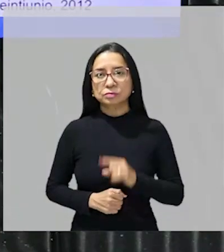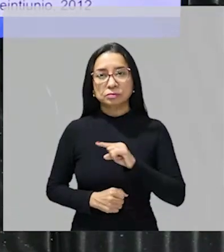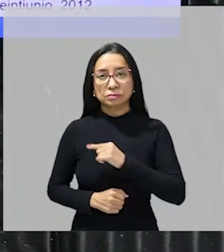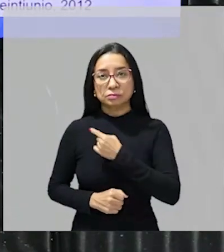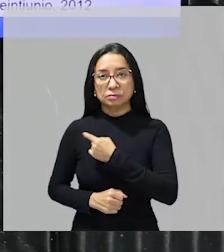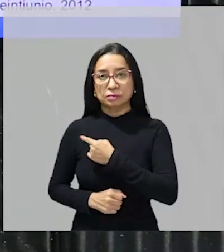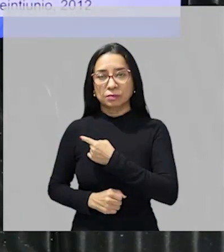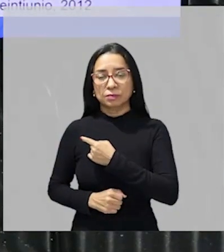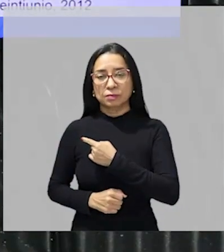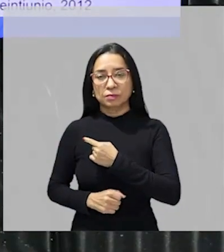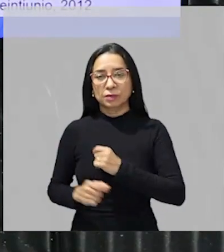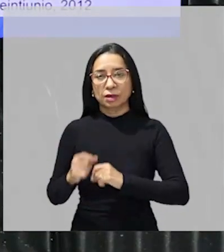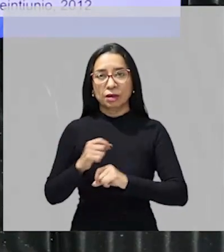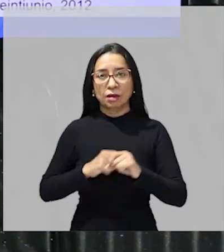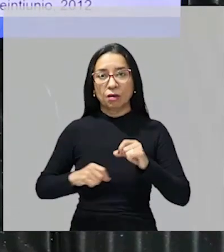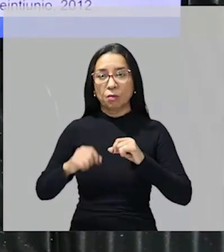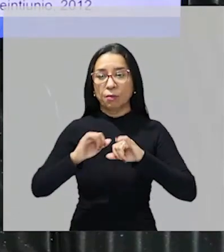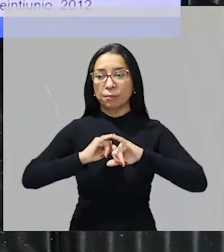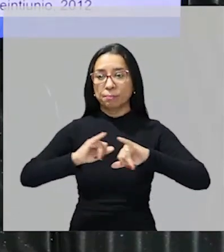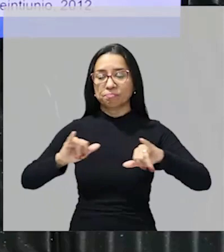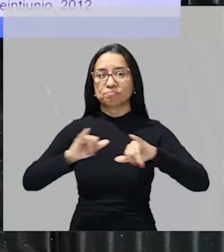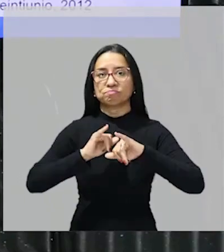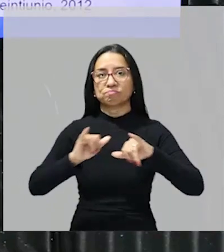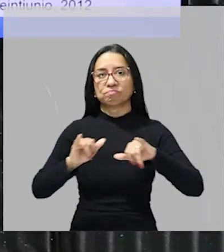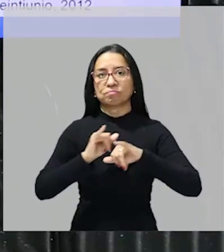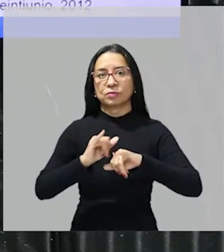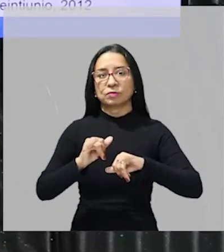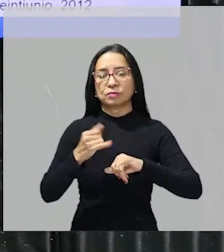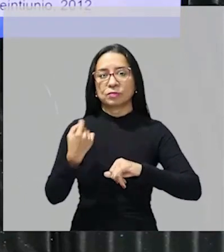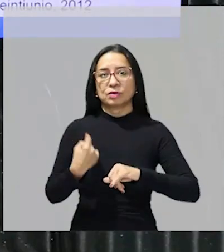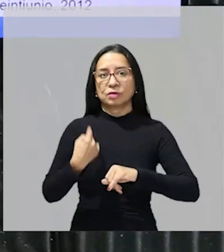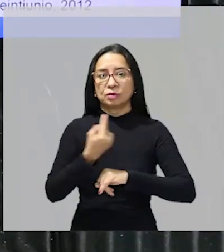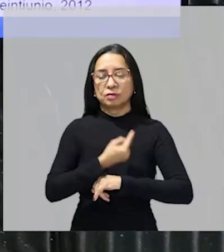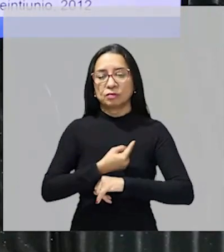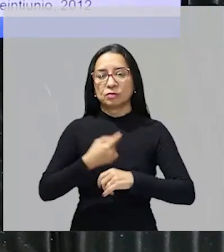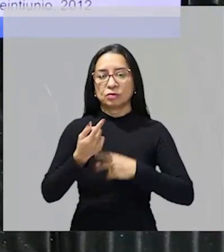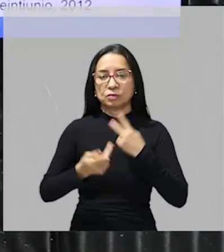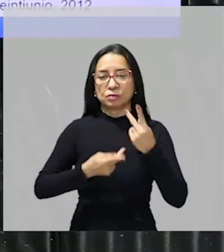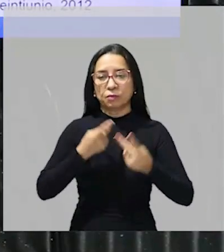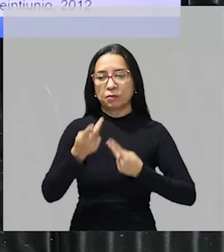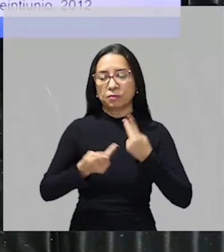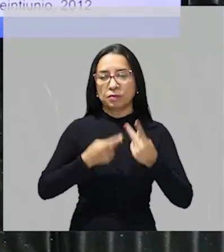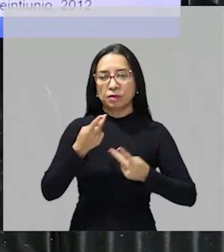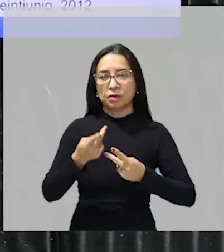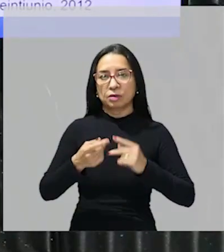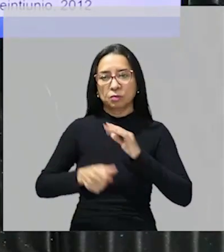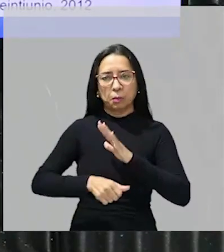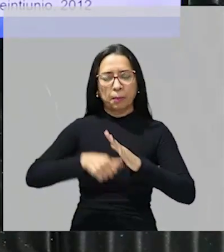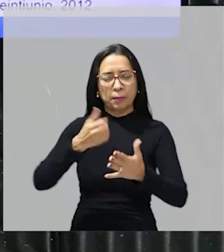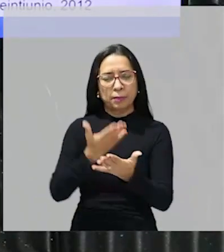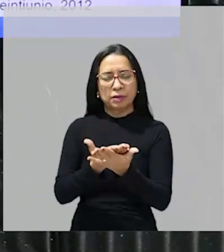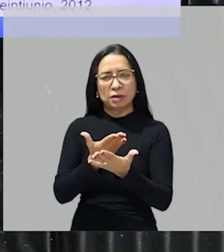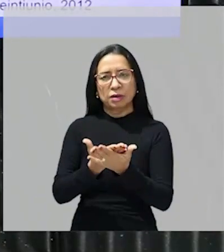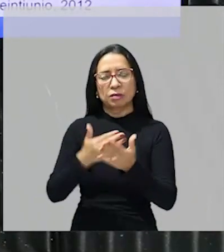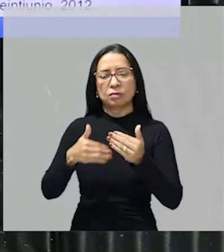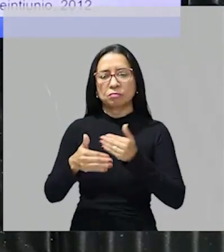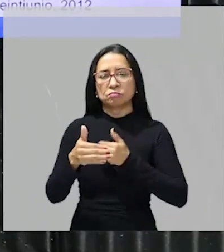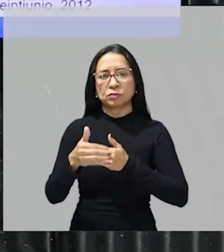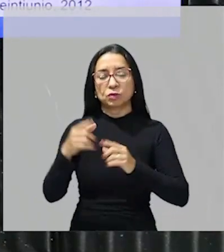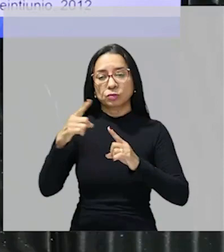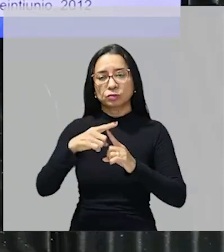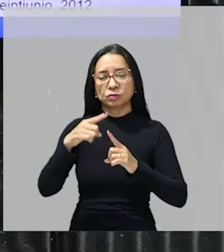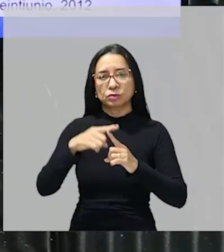aqui é uma reportagem, tá? E nós estamos falando desde a primeira aula sobre os tipos